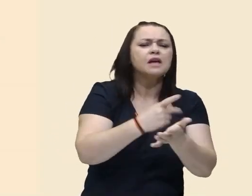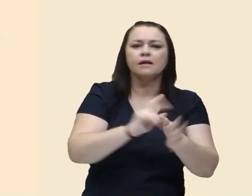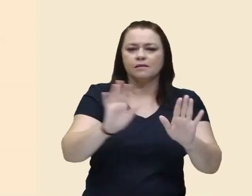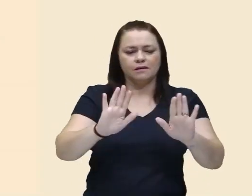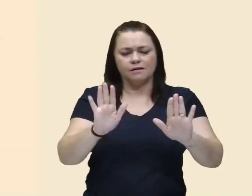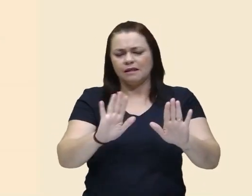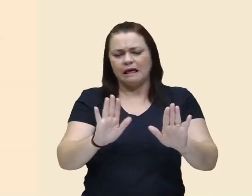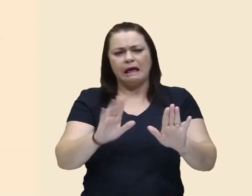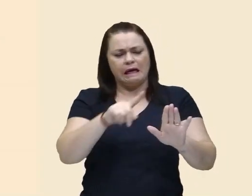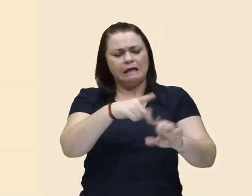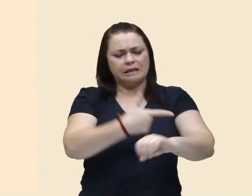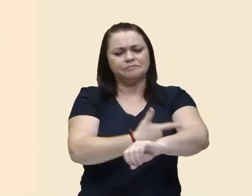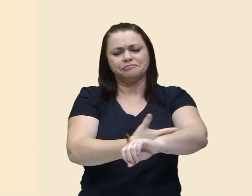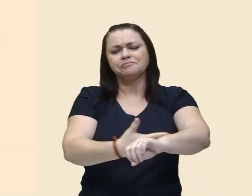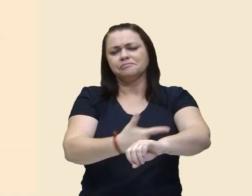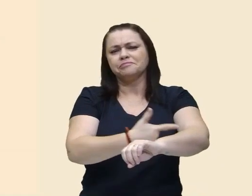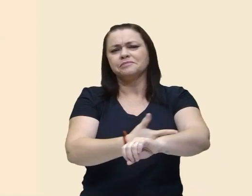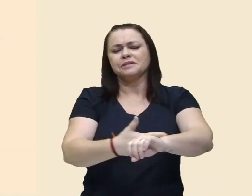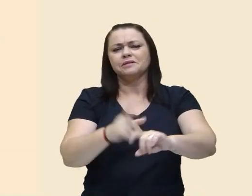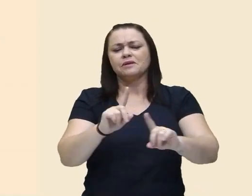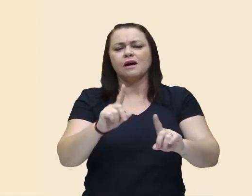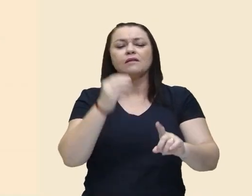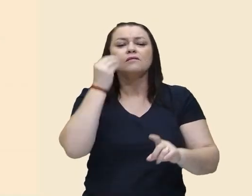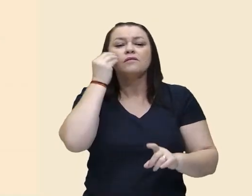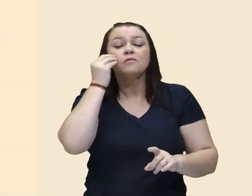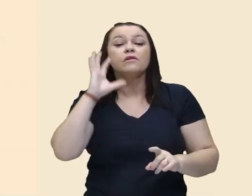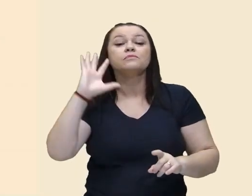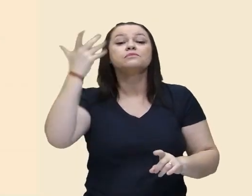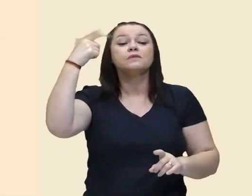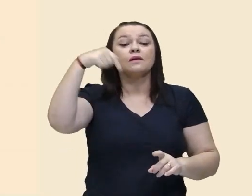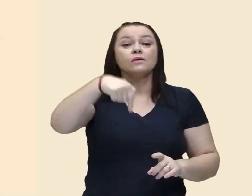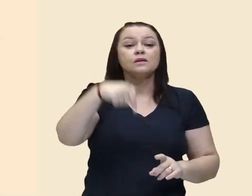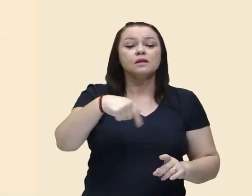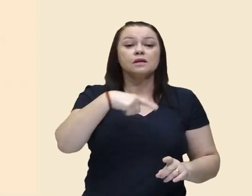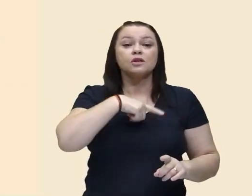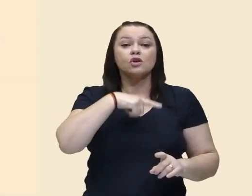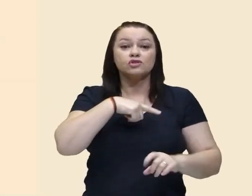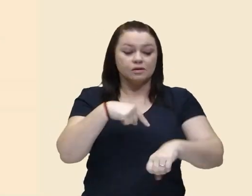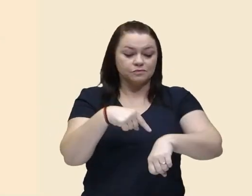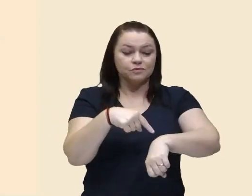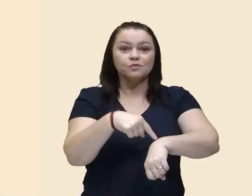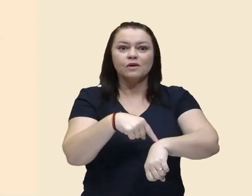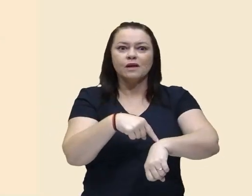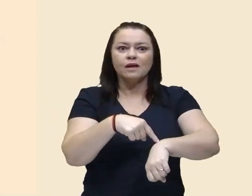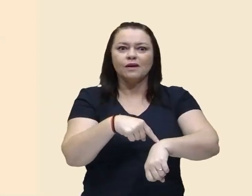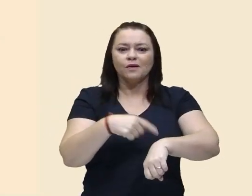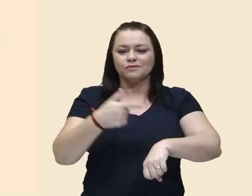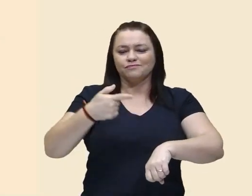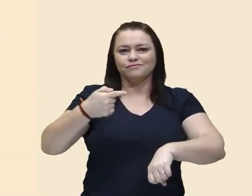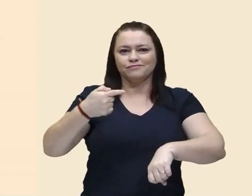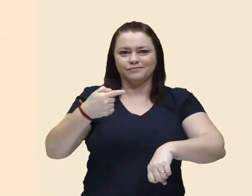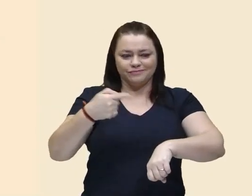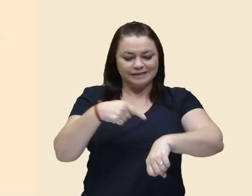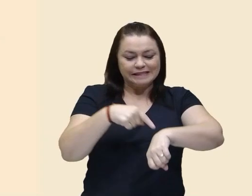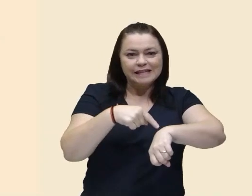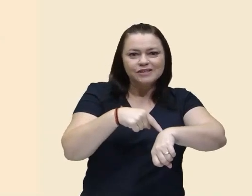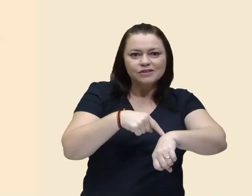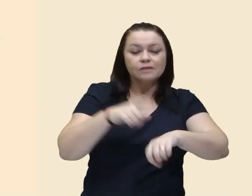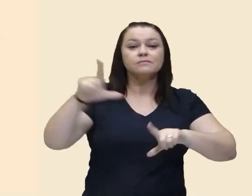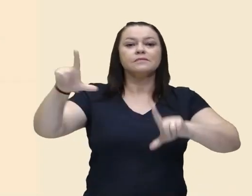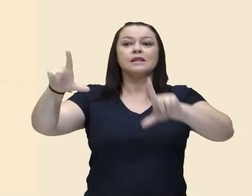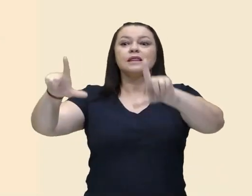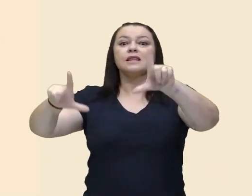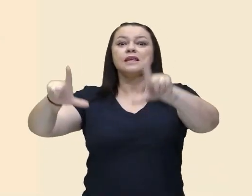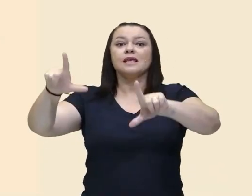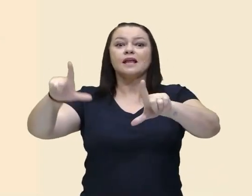não aprontou nada. Bora ver o que está acontecendo aqui. Nós temos o quê? Um relógio que está indicando o quê? 7 horas. E a TV,